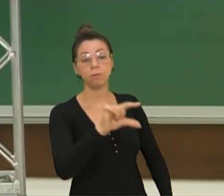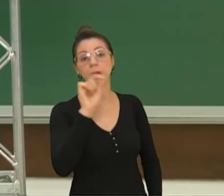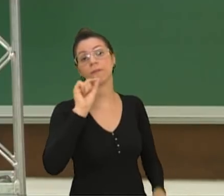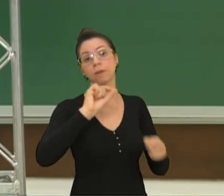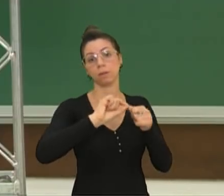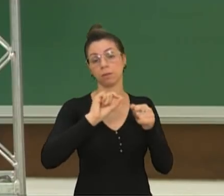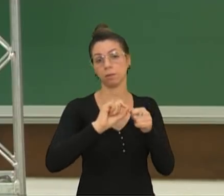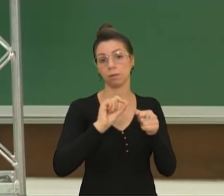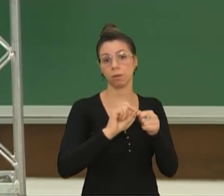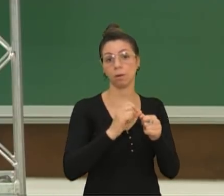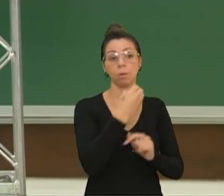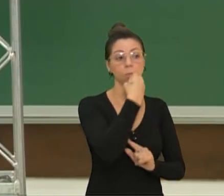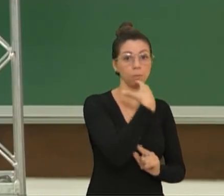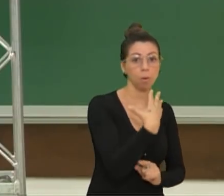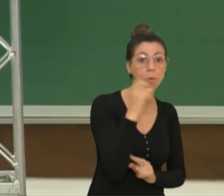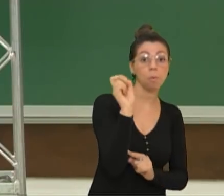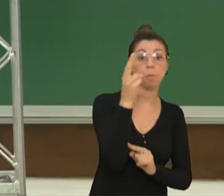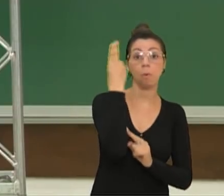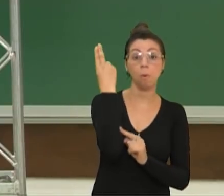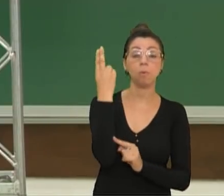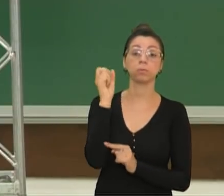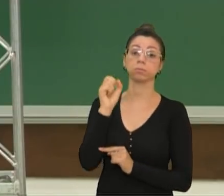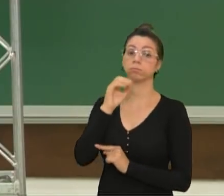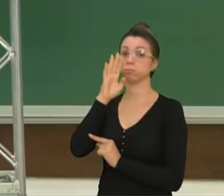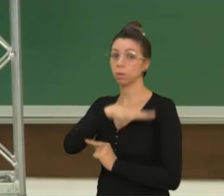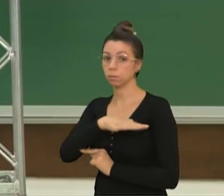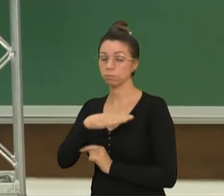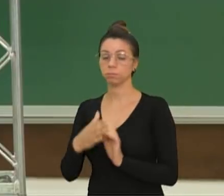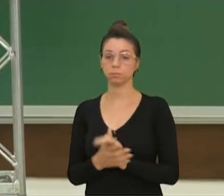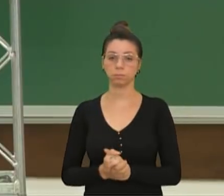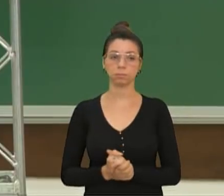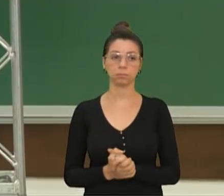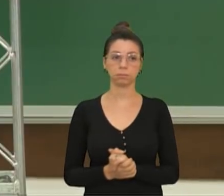o mal ou se ele quer fazer o bem.